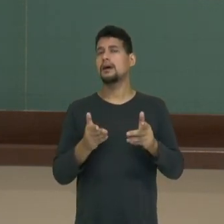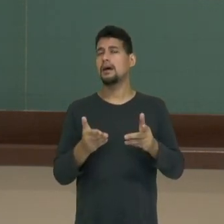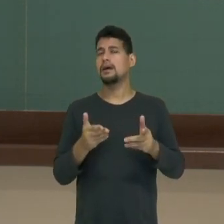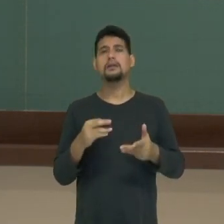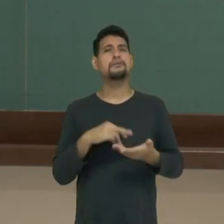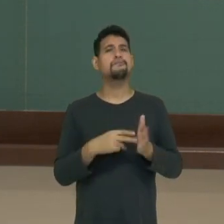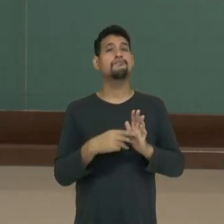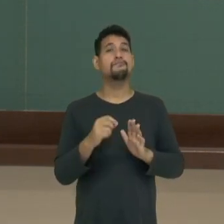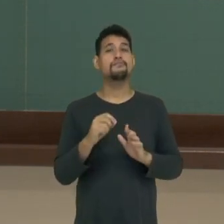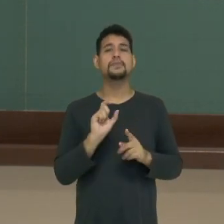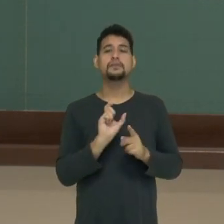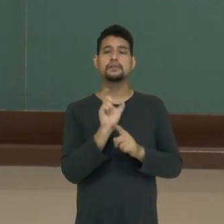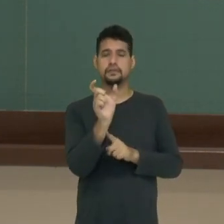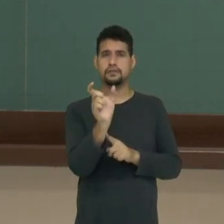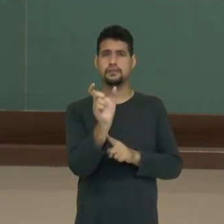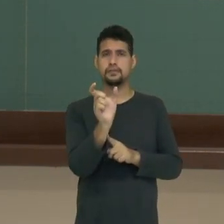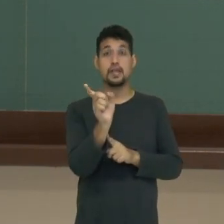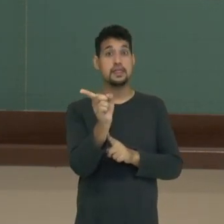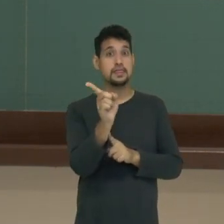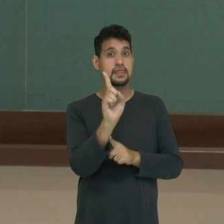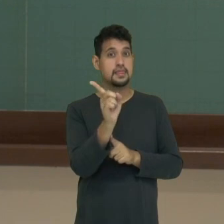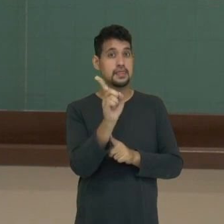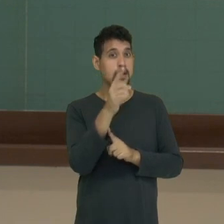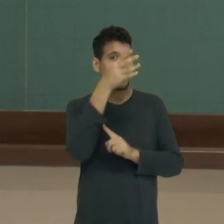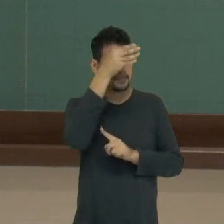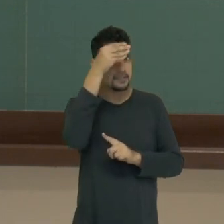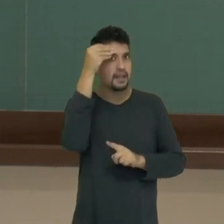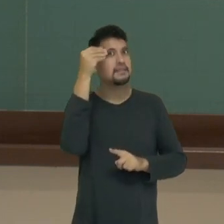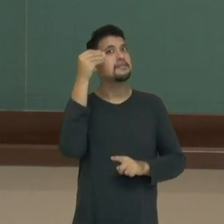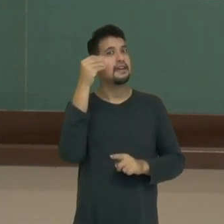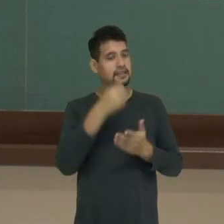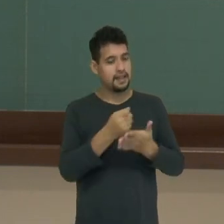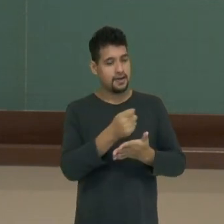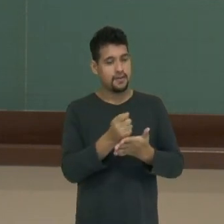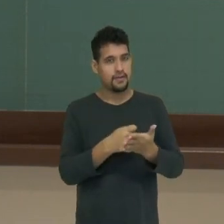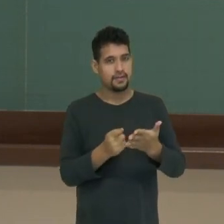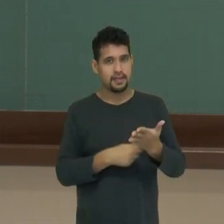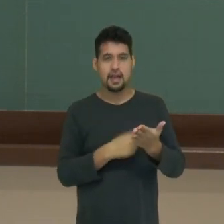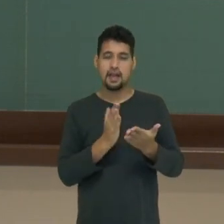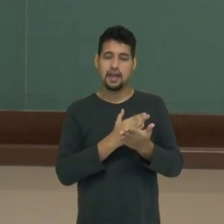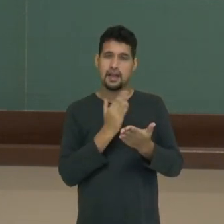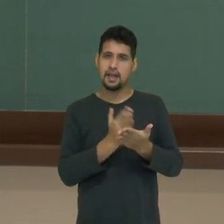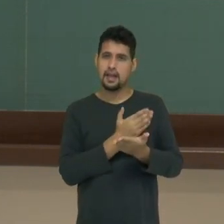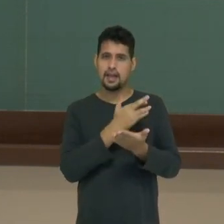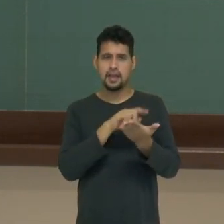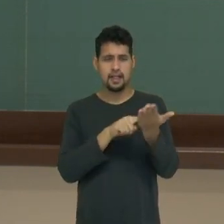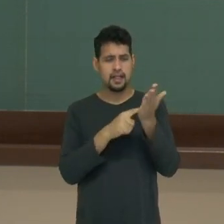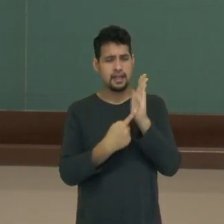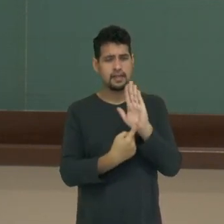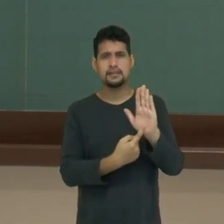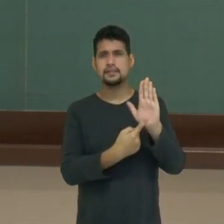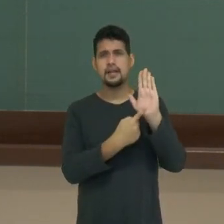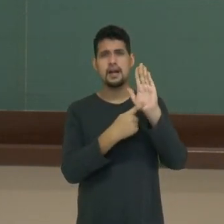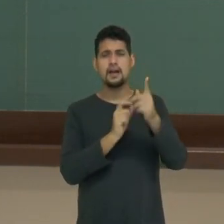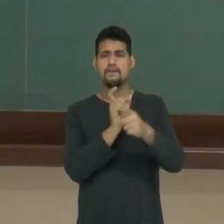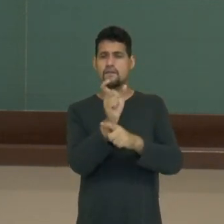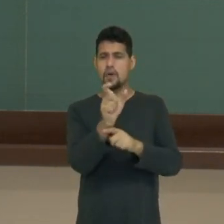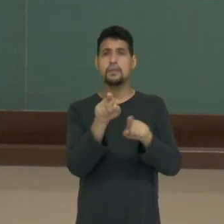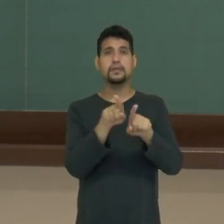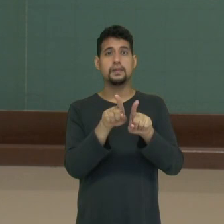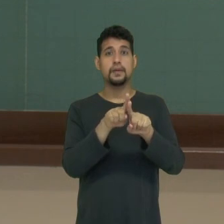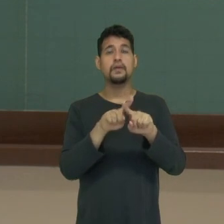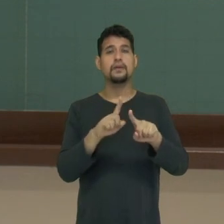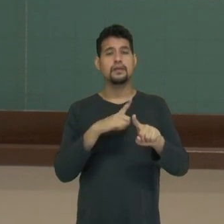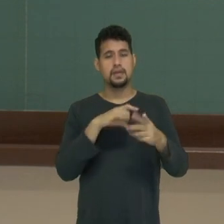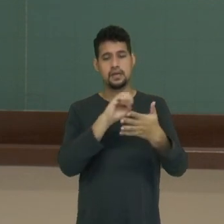temos a fórmula. Não esqueça de deixar anotado aí no seu caderno, destaque a fórmula, para que quando eu